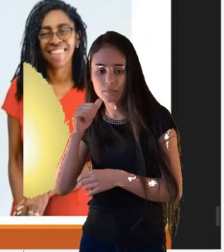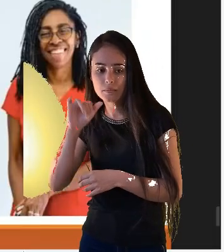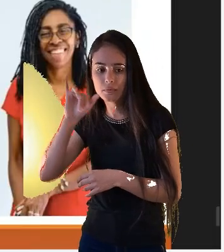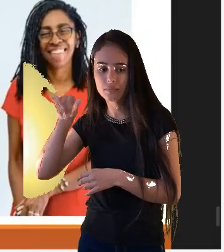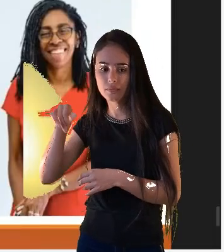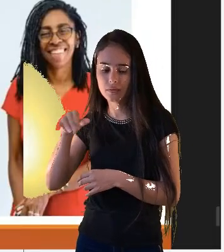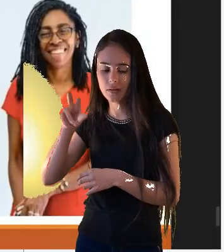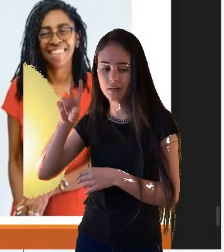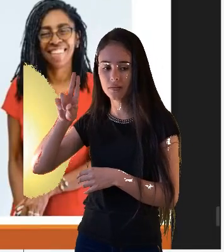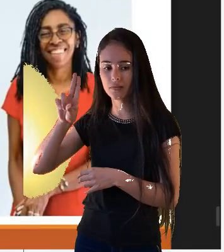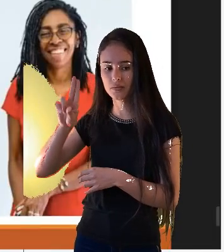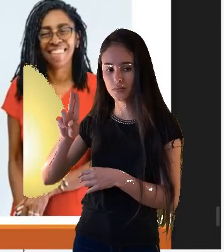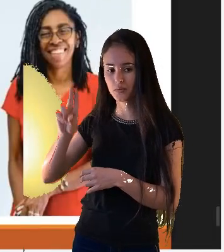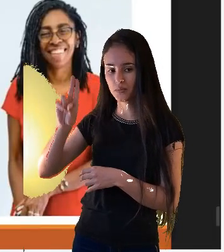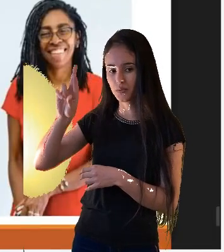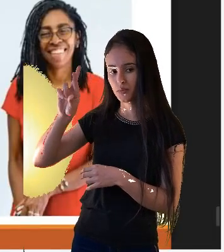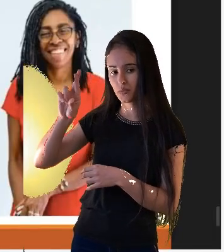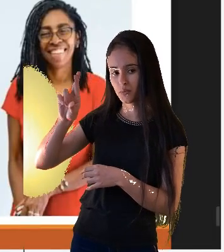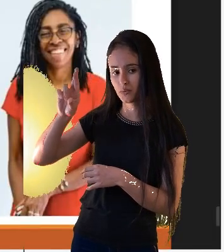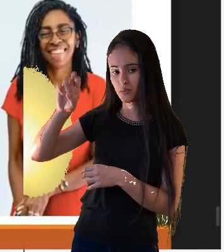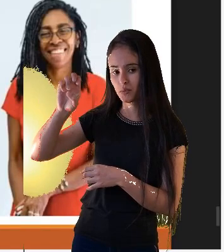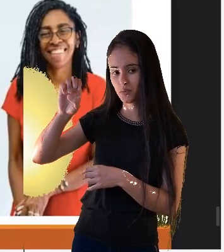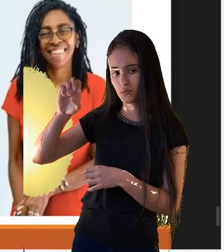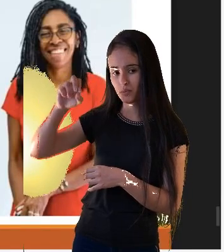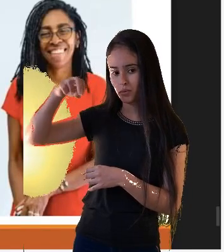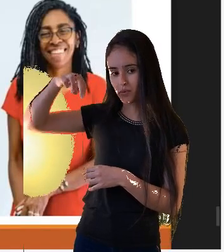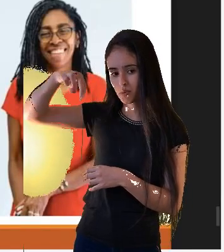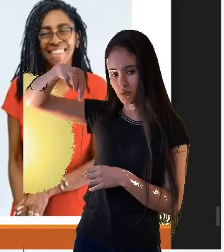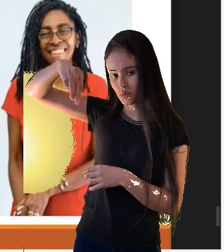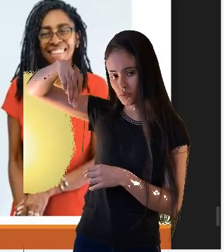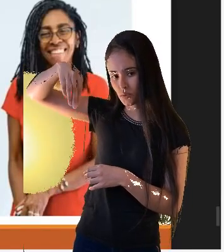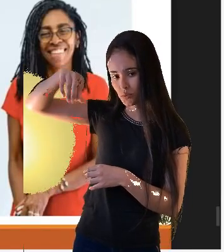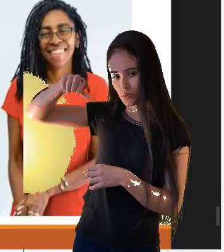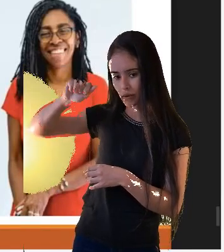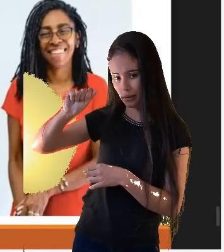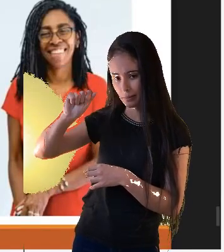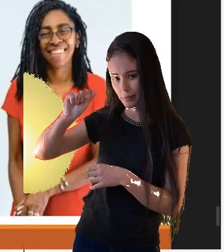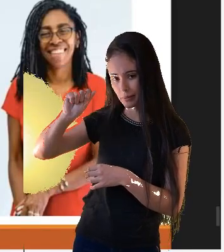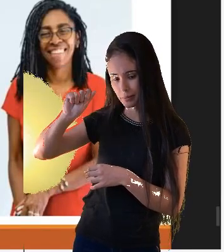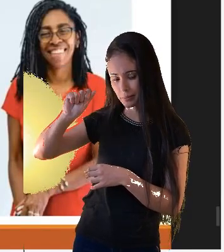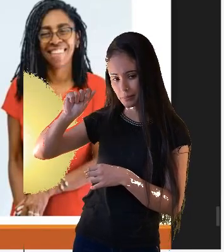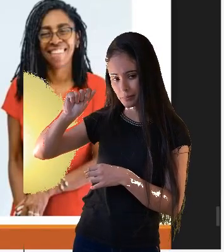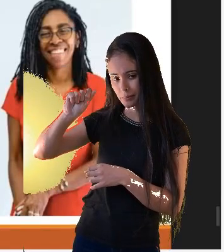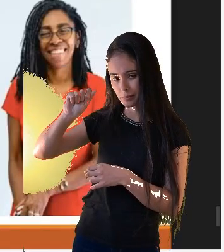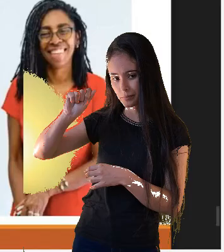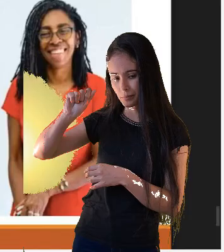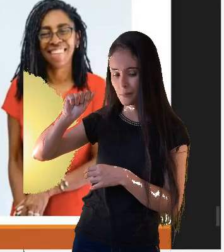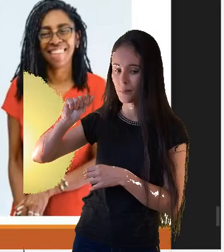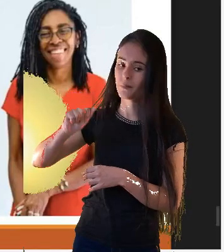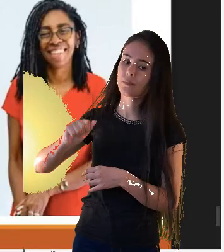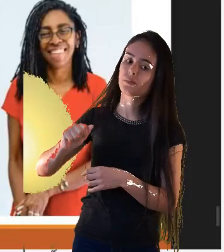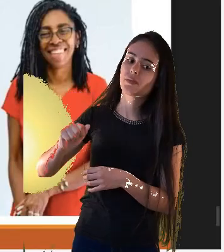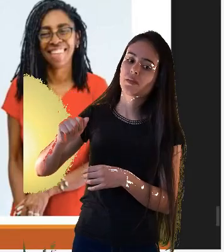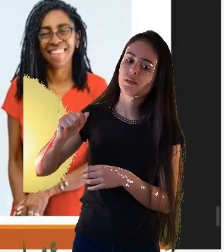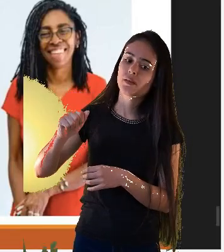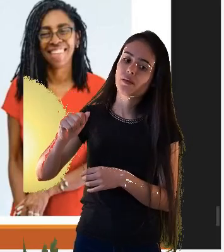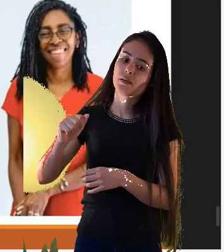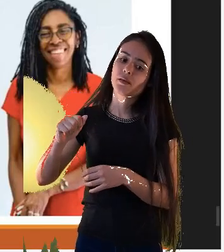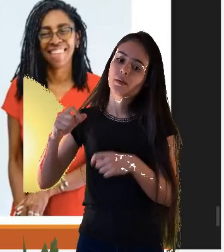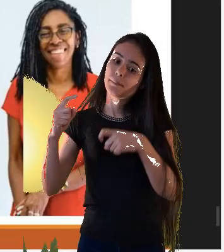das ativistas negras e médicas e pesquisadoras mais importantes desse país, né? Ela